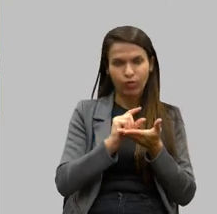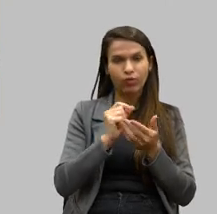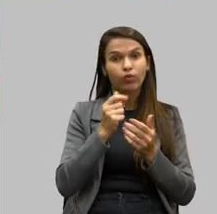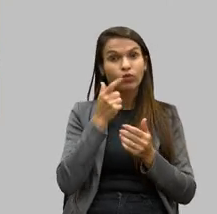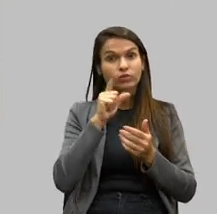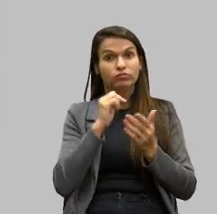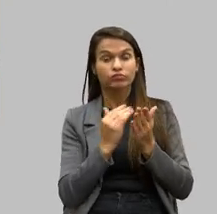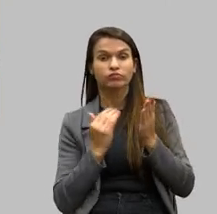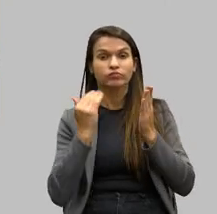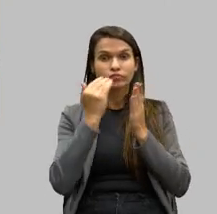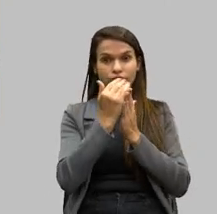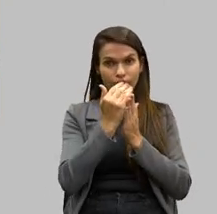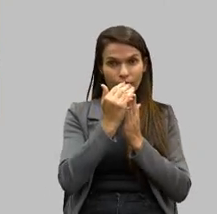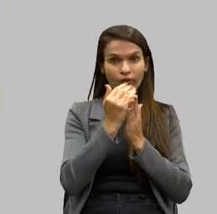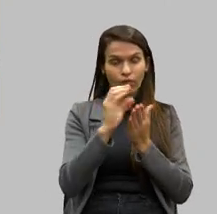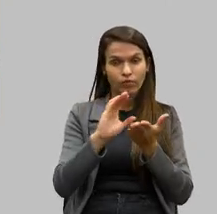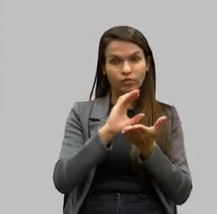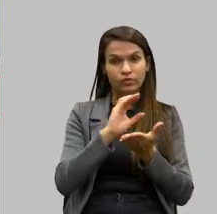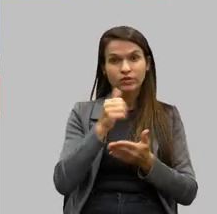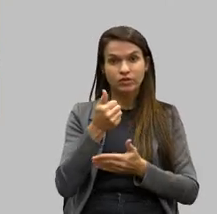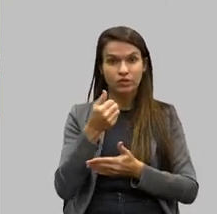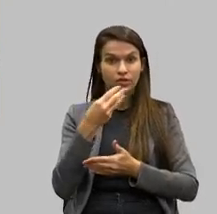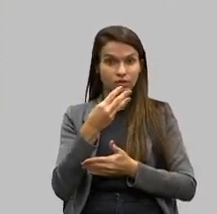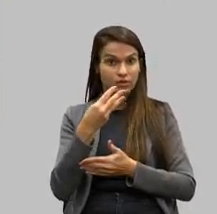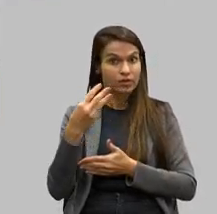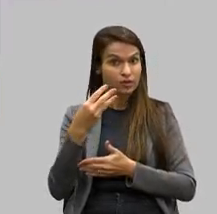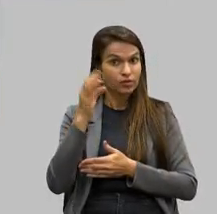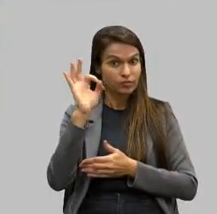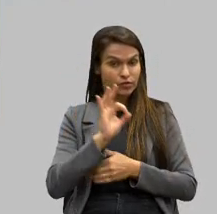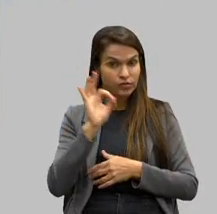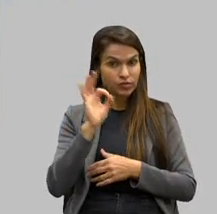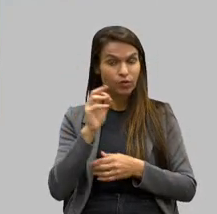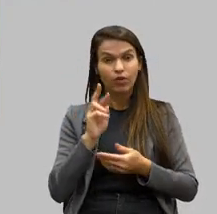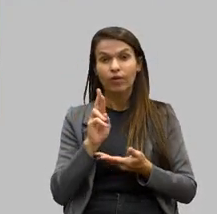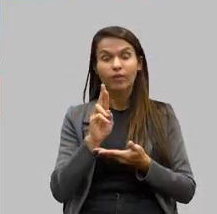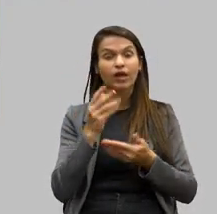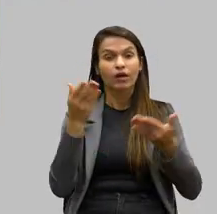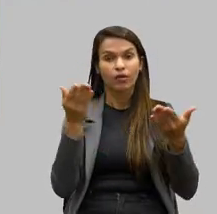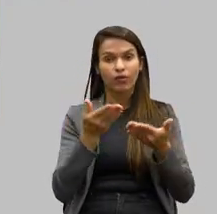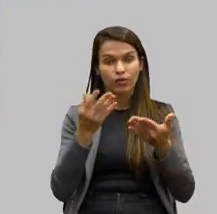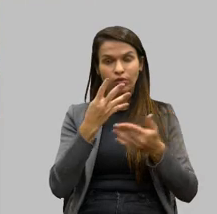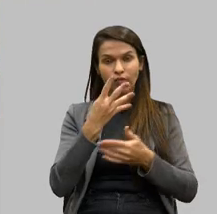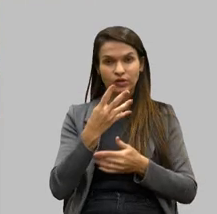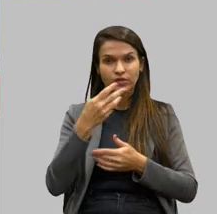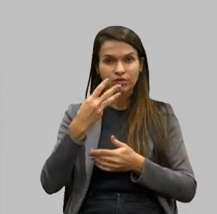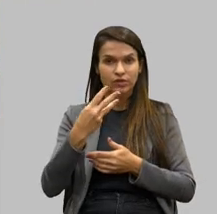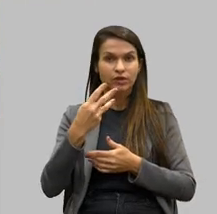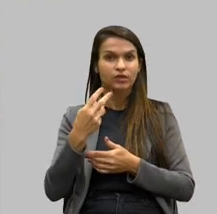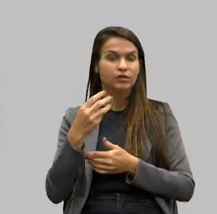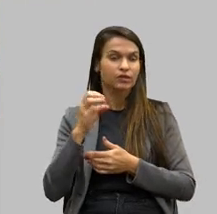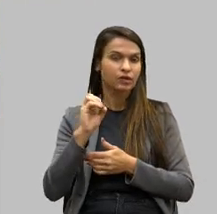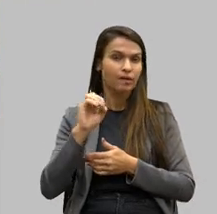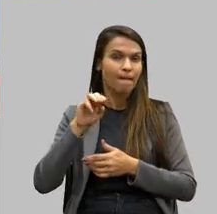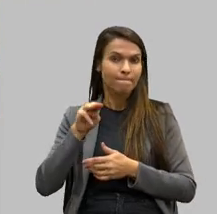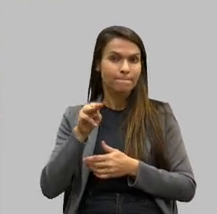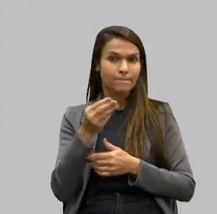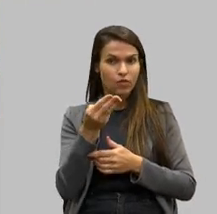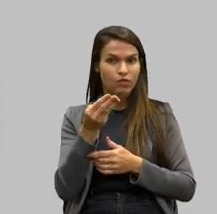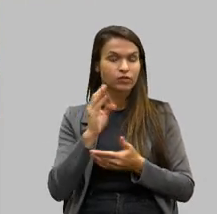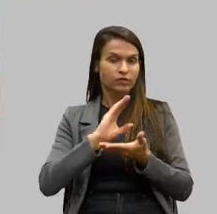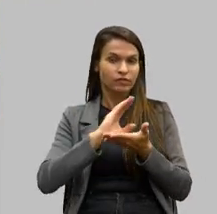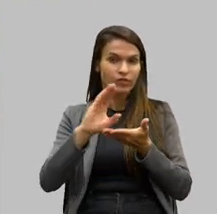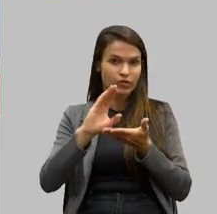investimento em 133% e o que representa hoje 430 milhões investidos na manutenção